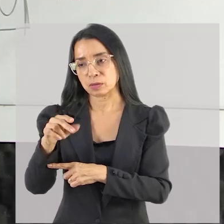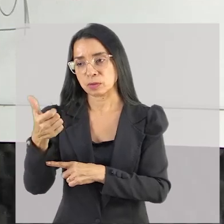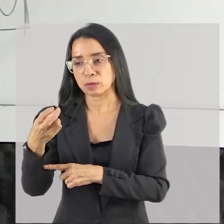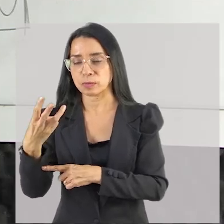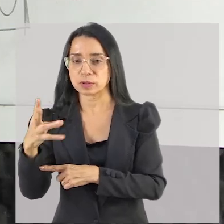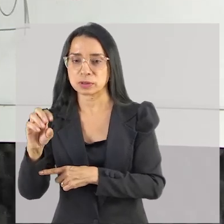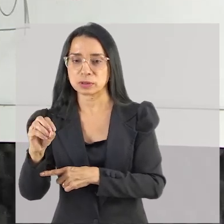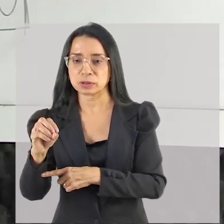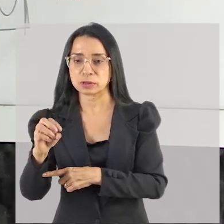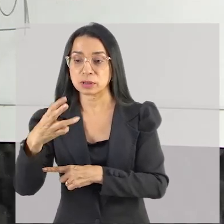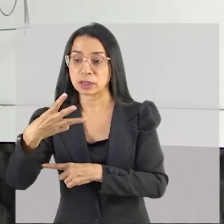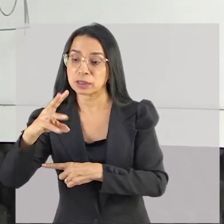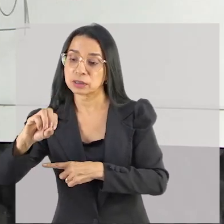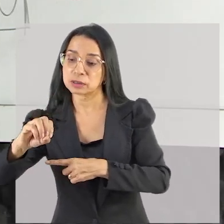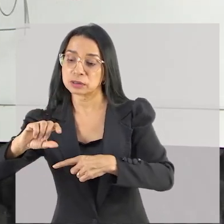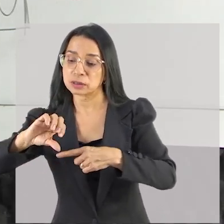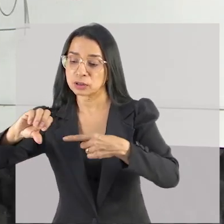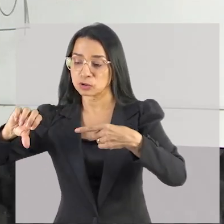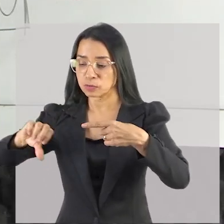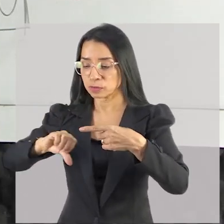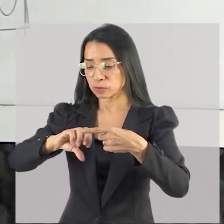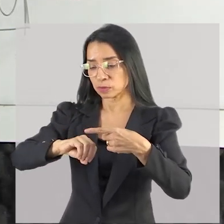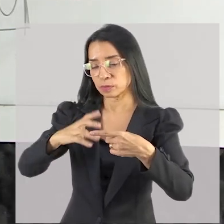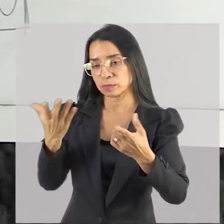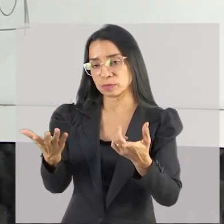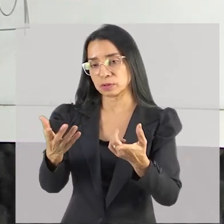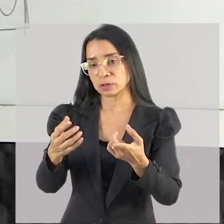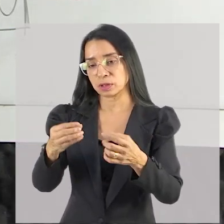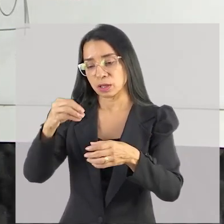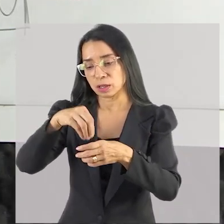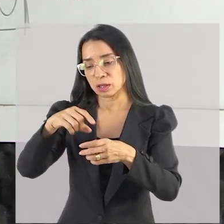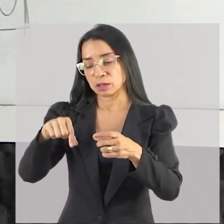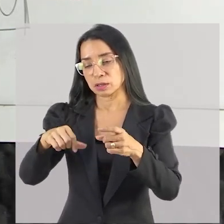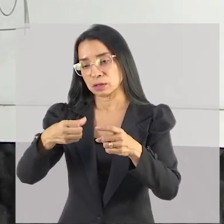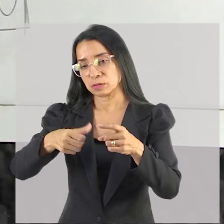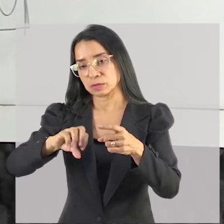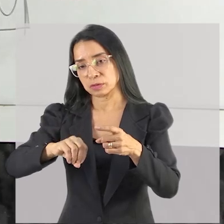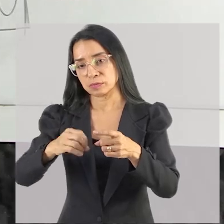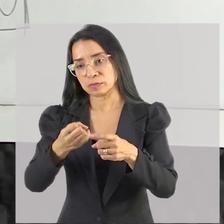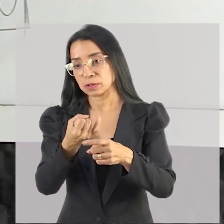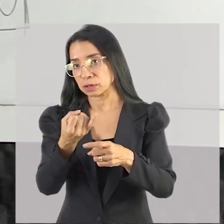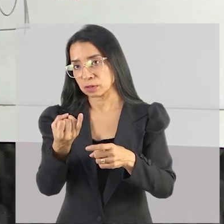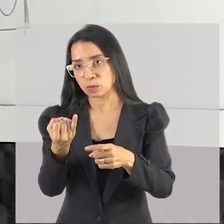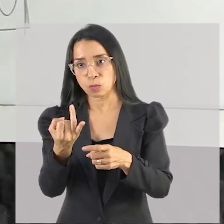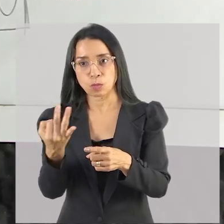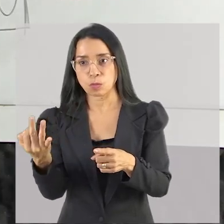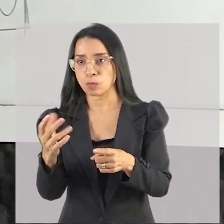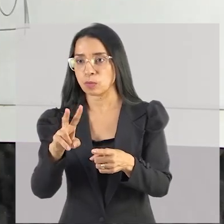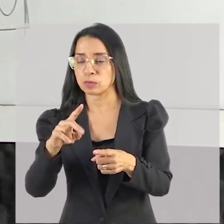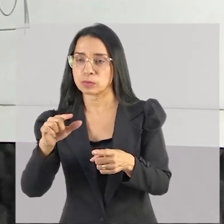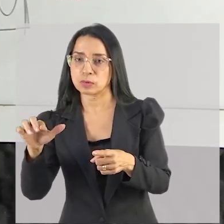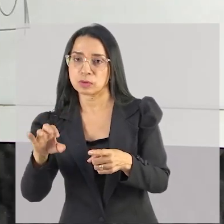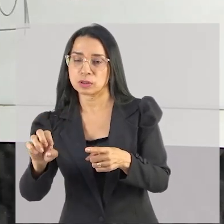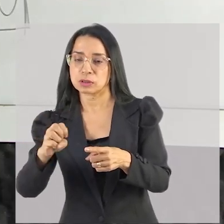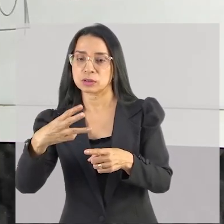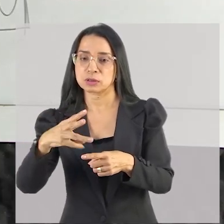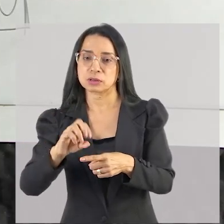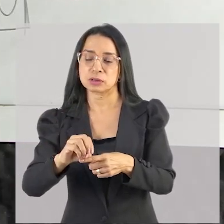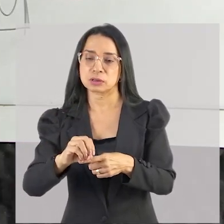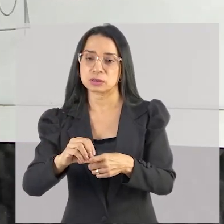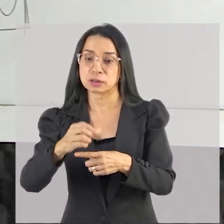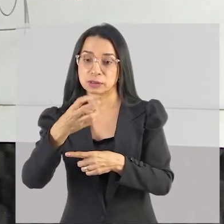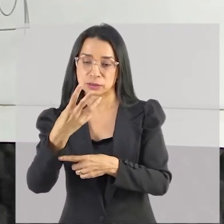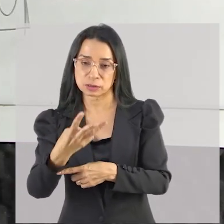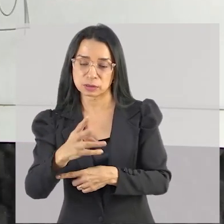um divisor de quanto? De 90. Beleza? Então, dentro de 90, cabe quantas vezes 30? 3. Dentro de 30, cabe